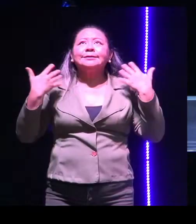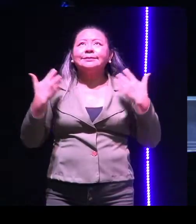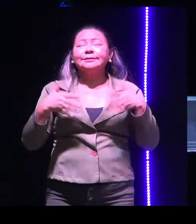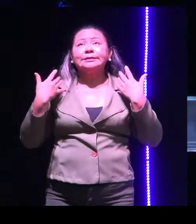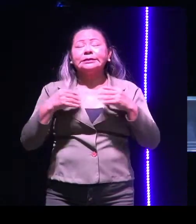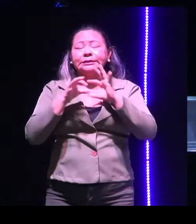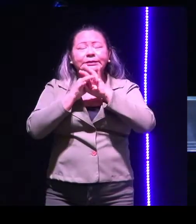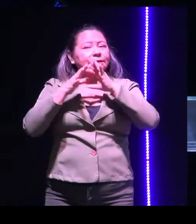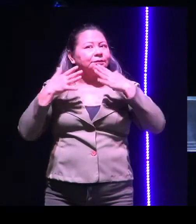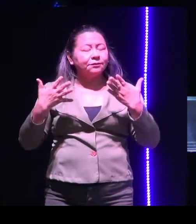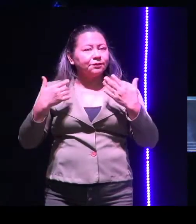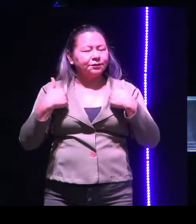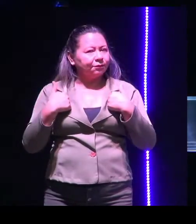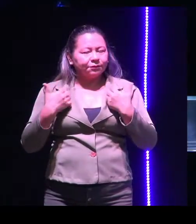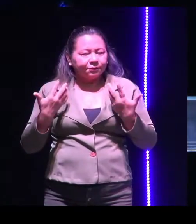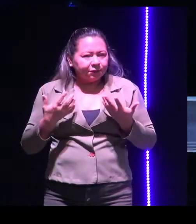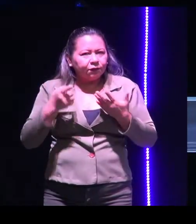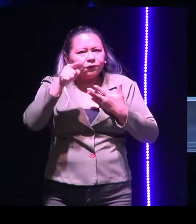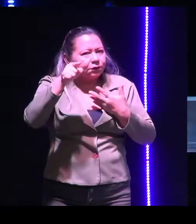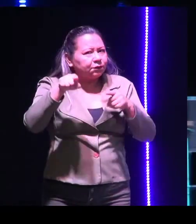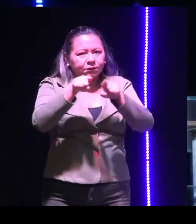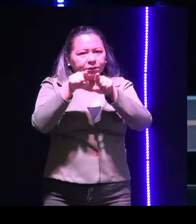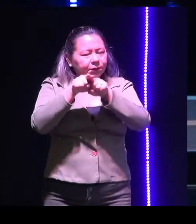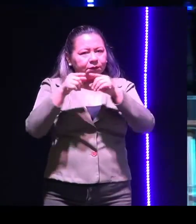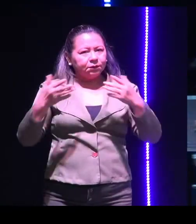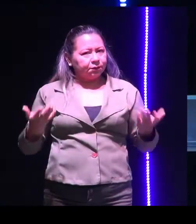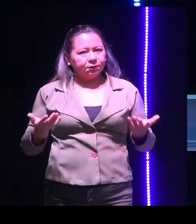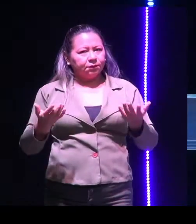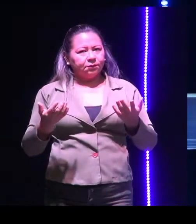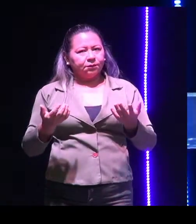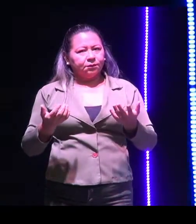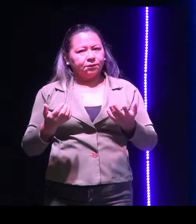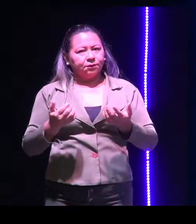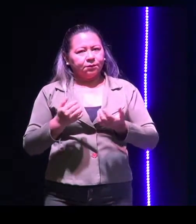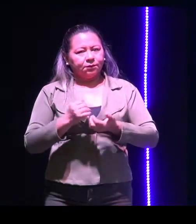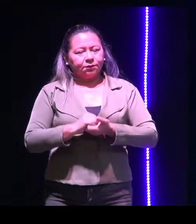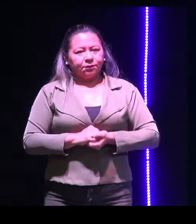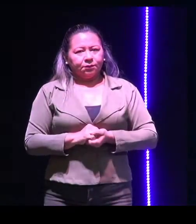você. Então, o maior benefício é para nós mesmos.